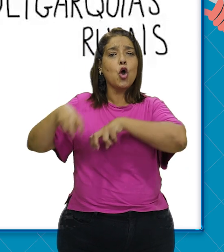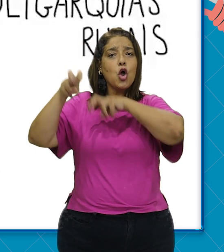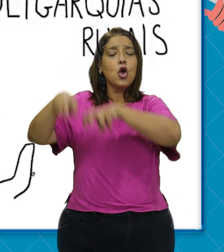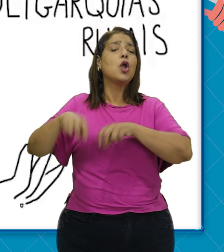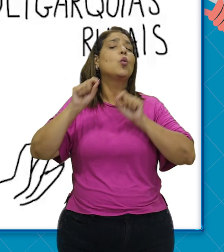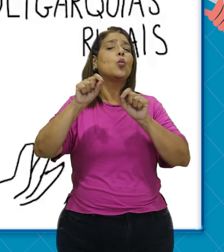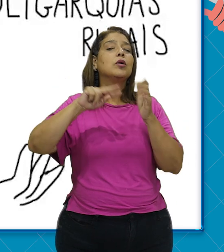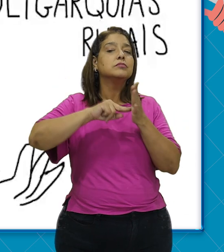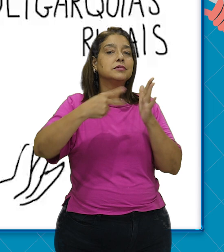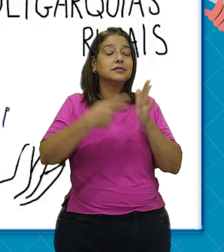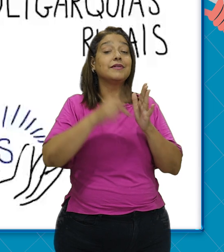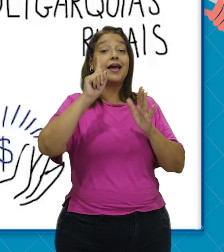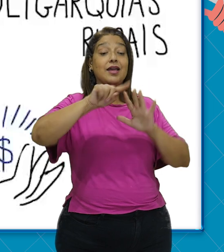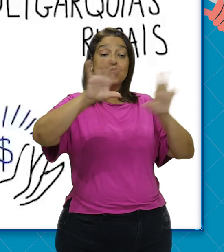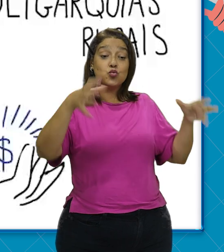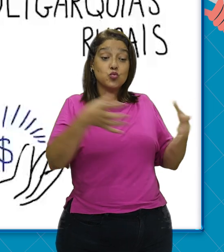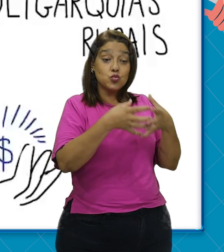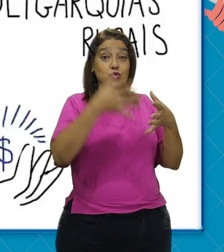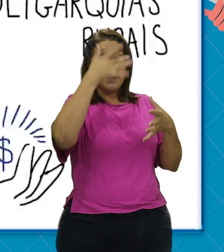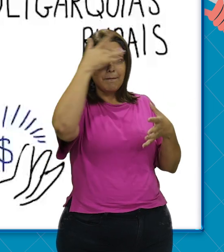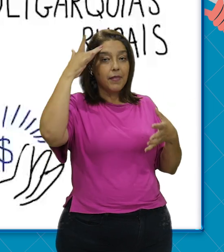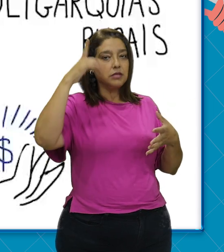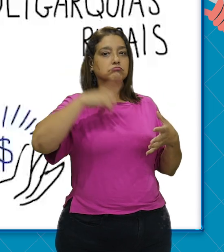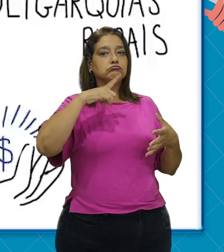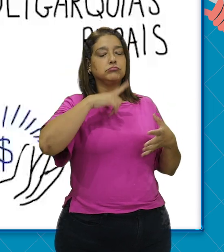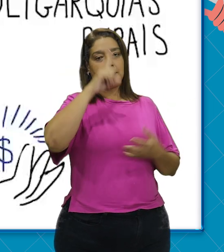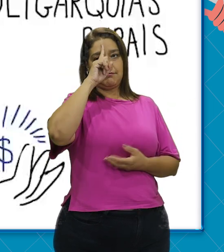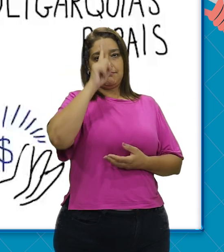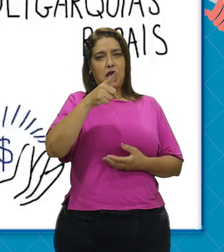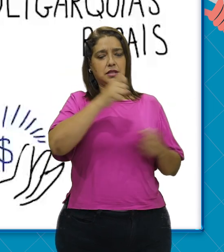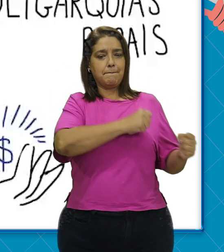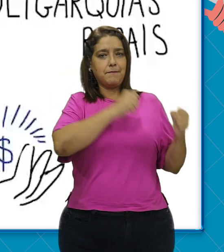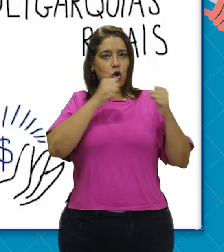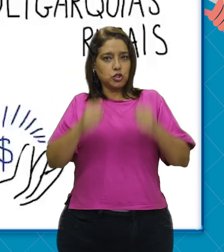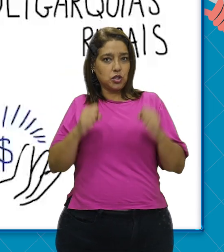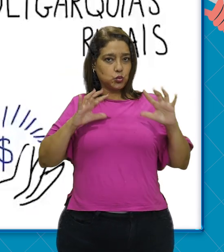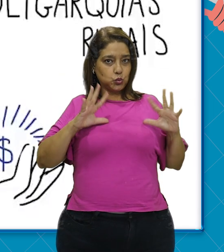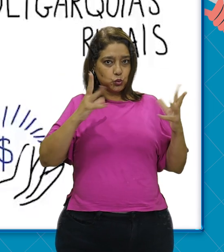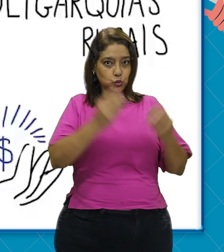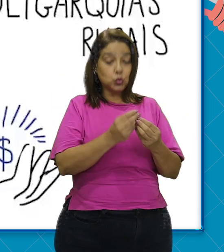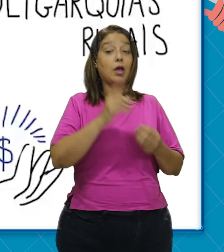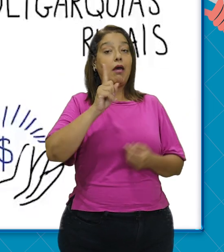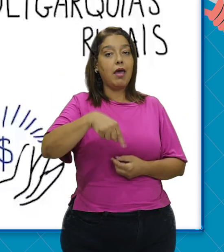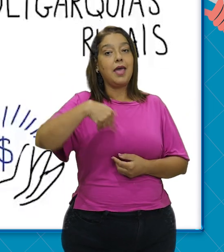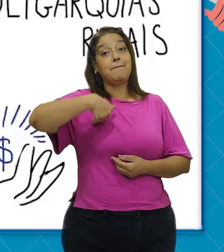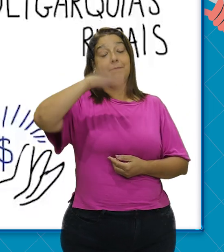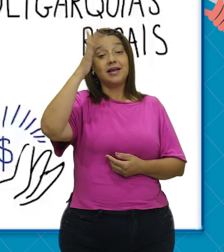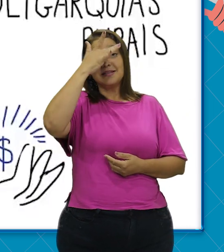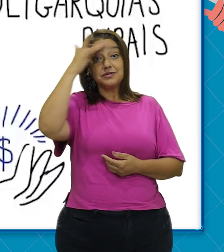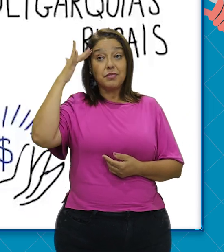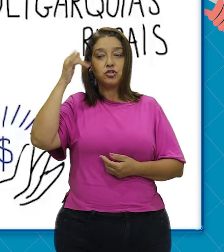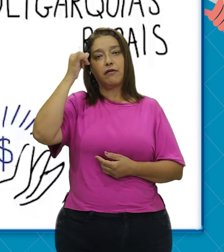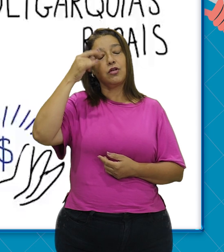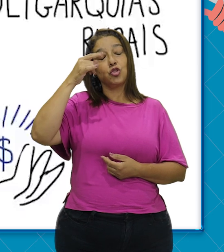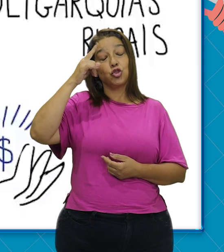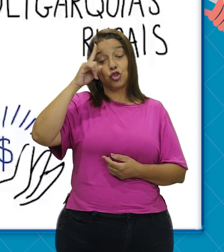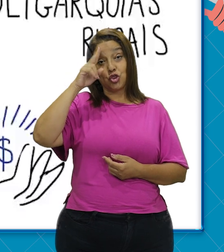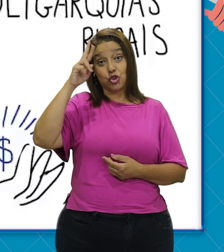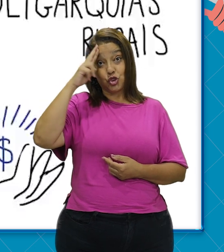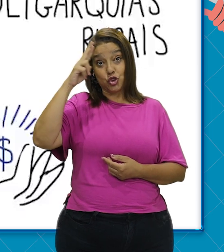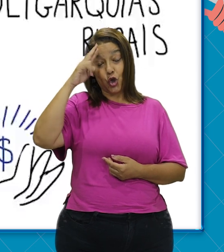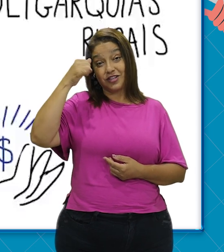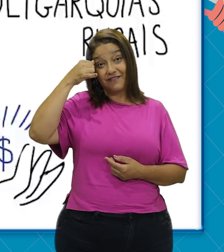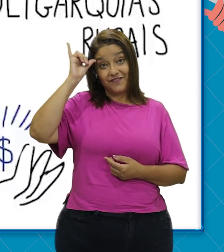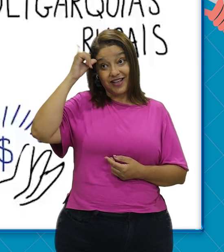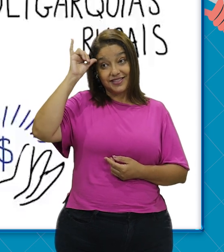um grupo de pessoas que concentram todo o poder em suas mãos, e nesse caso, eram os grandes cafeicultores e fazendeiros que controlavam a